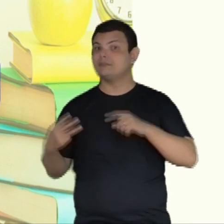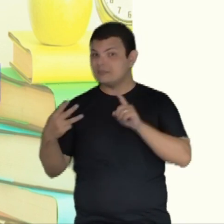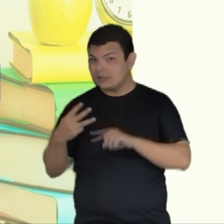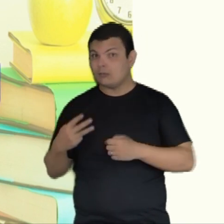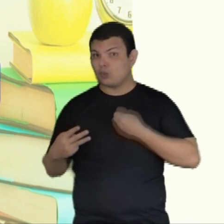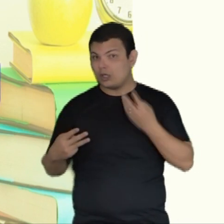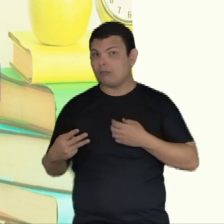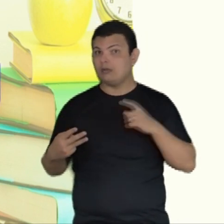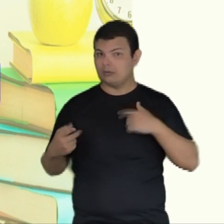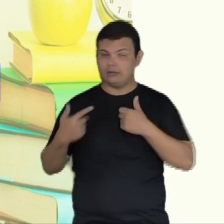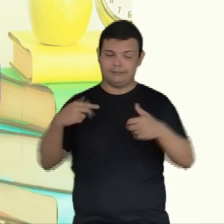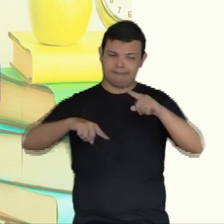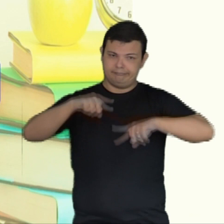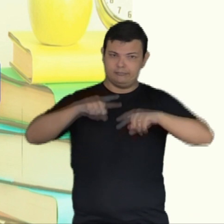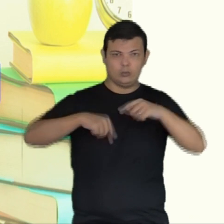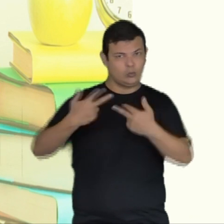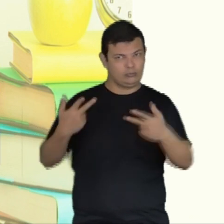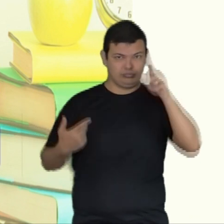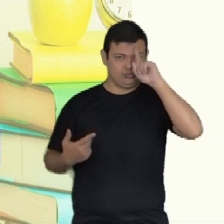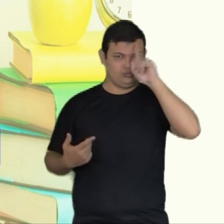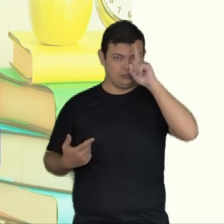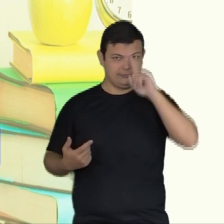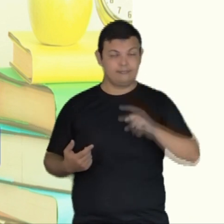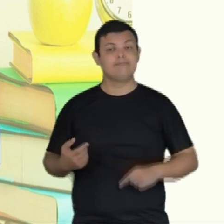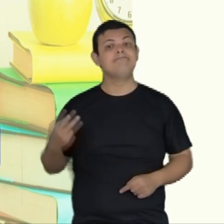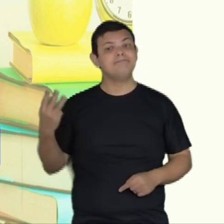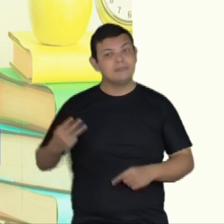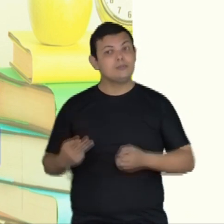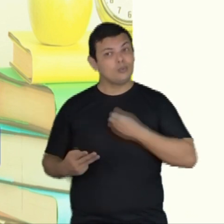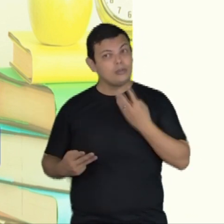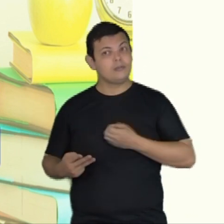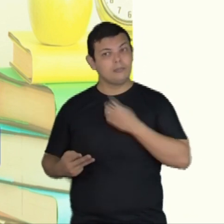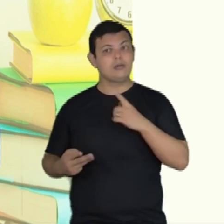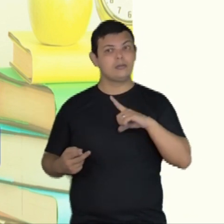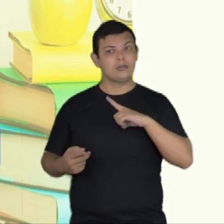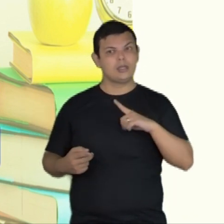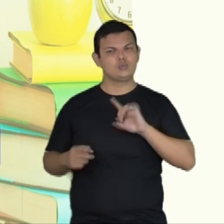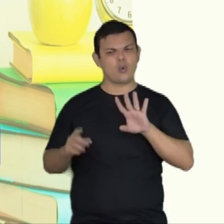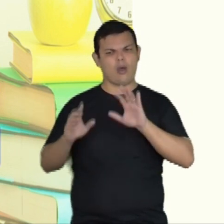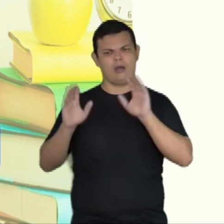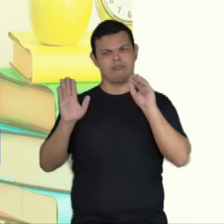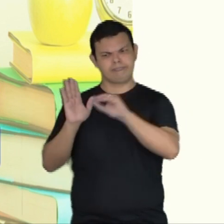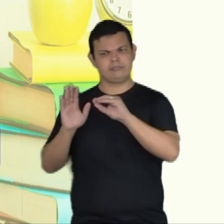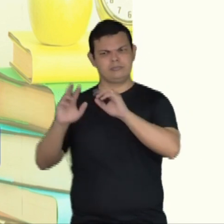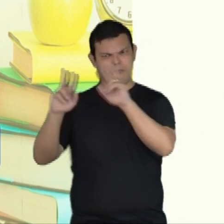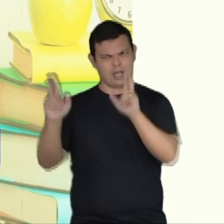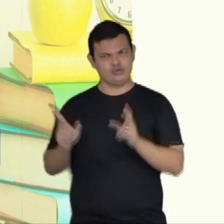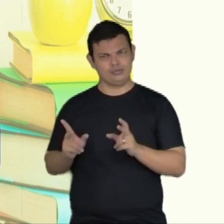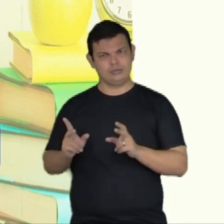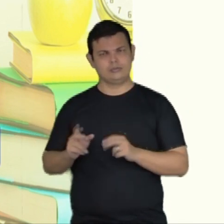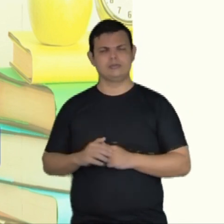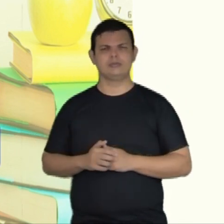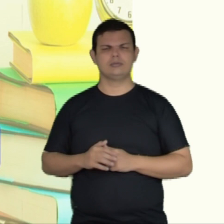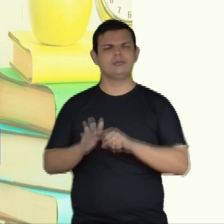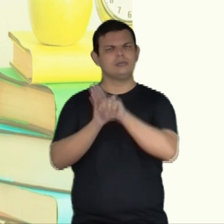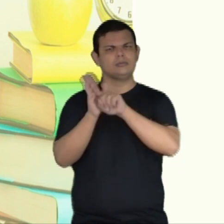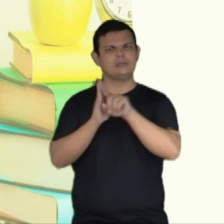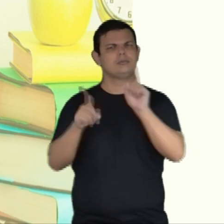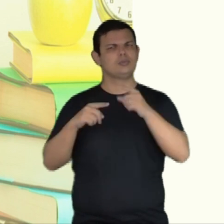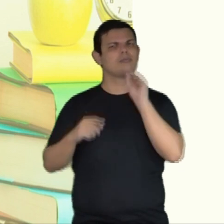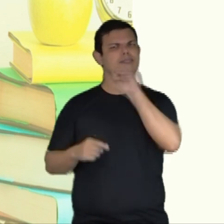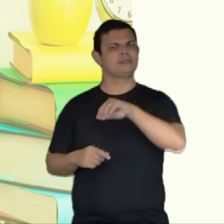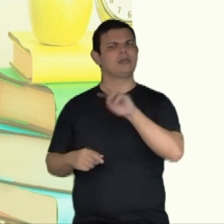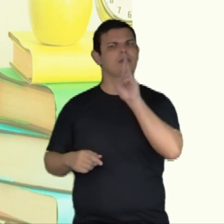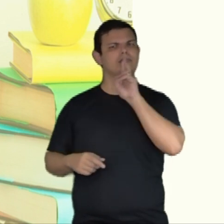sobre o objeto do cotidiano. E os três poemas apresentam apenas imagem. Analisa aí, depois vem a resposta.